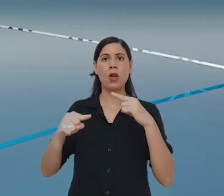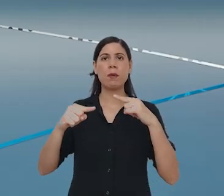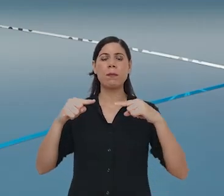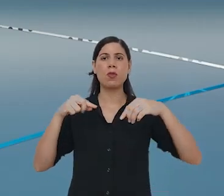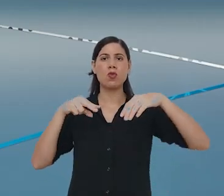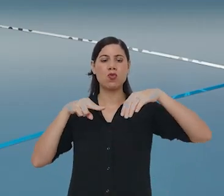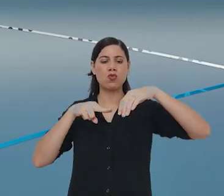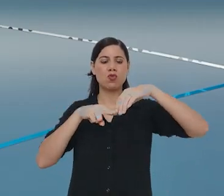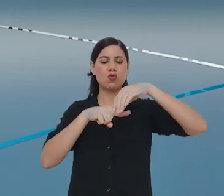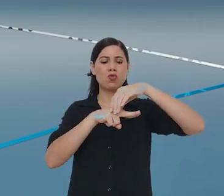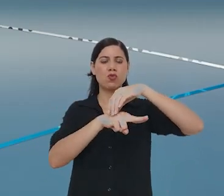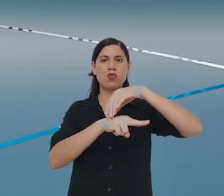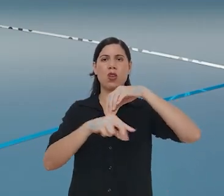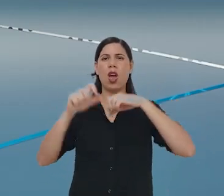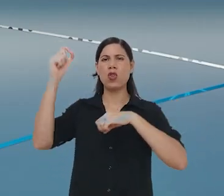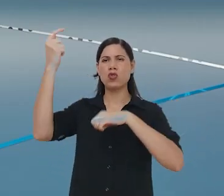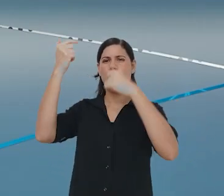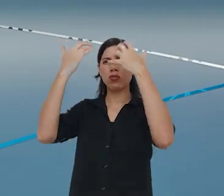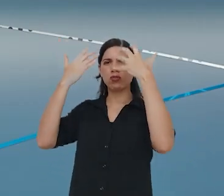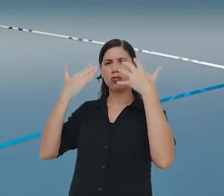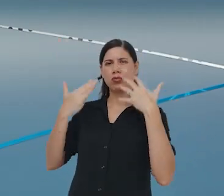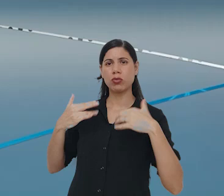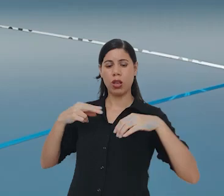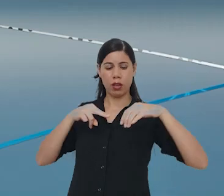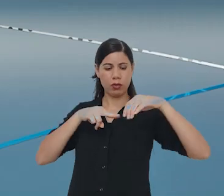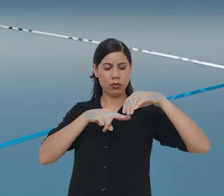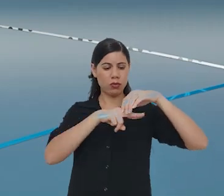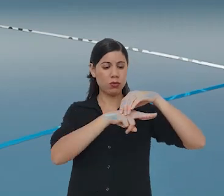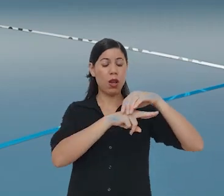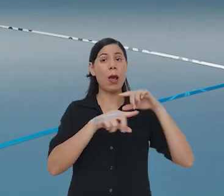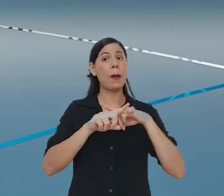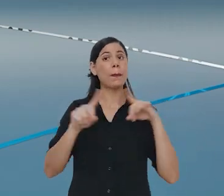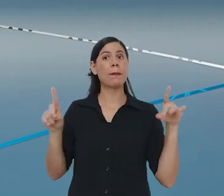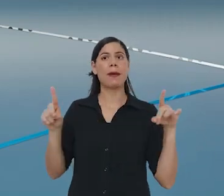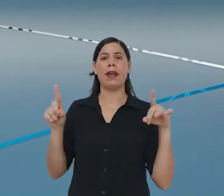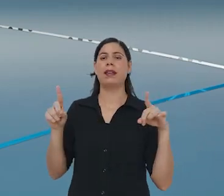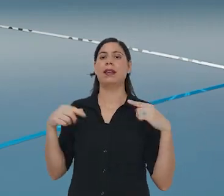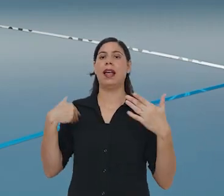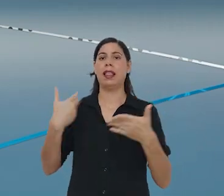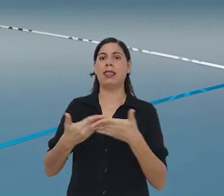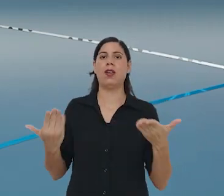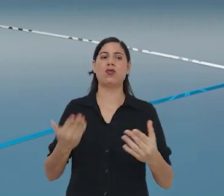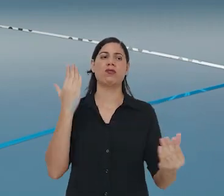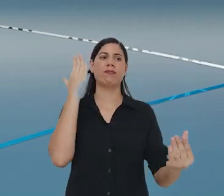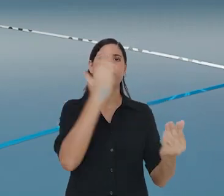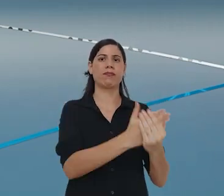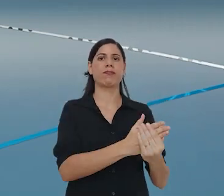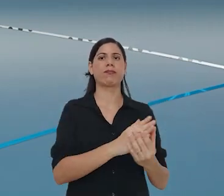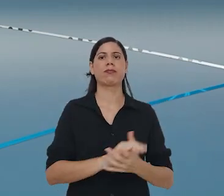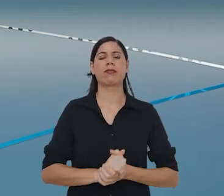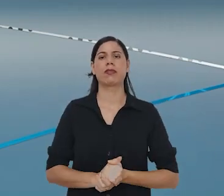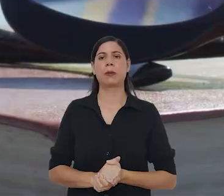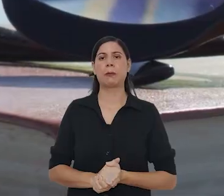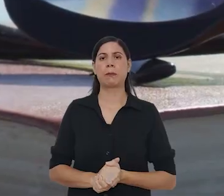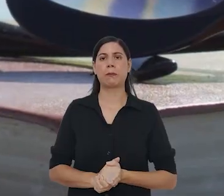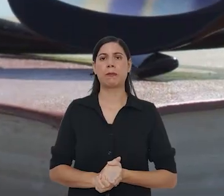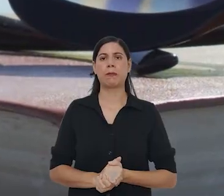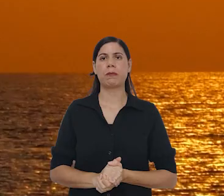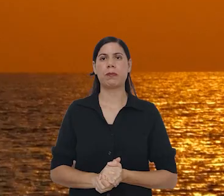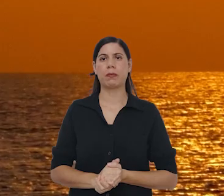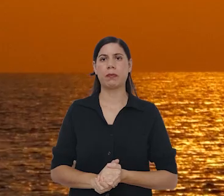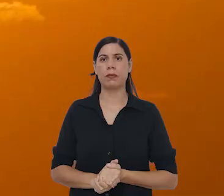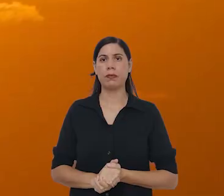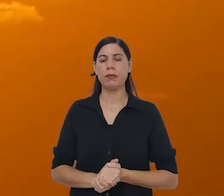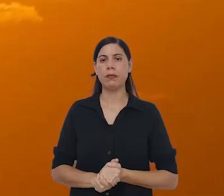em Câmara. Mas até hoje essa proibição ainda é questionada na Justiça. Confira com William Nascimento.